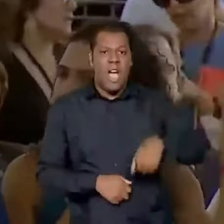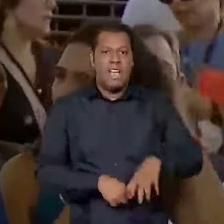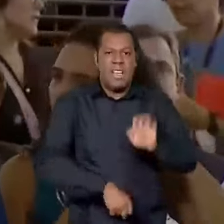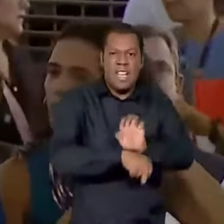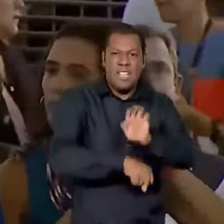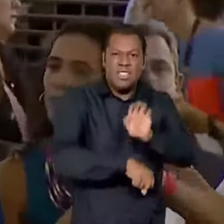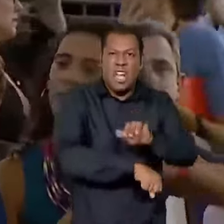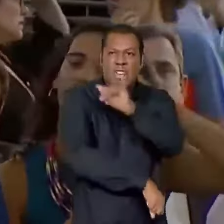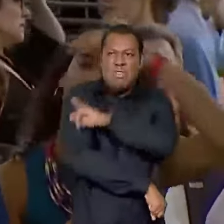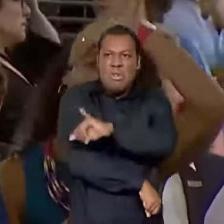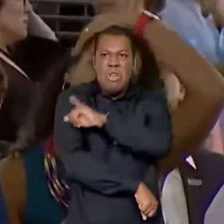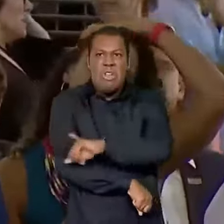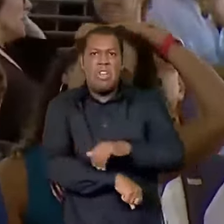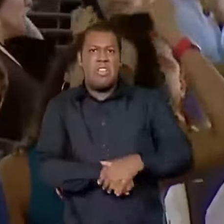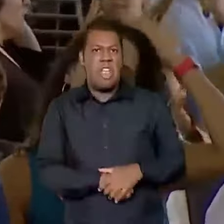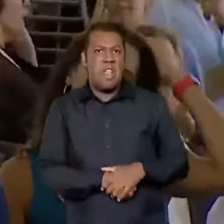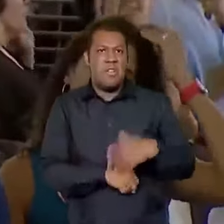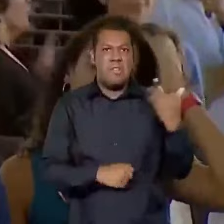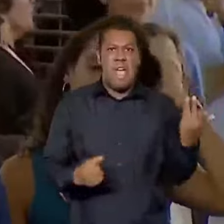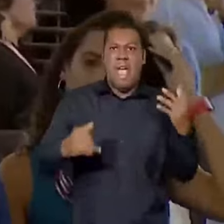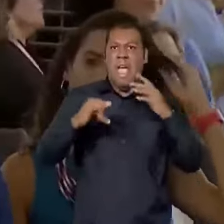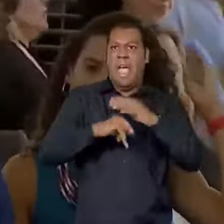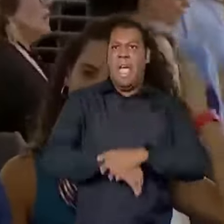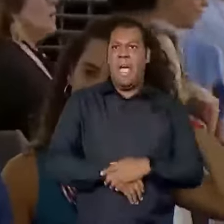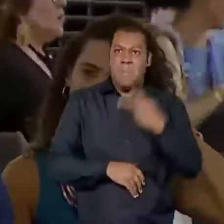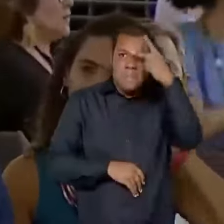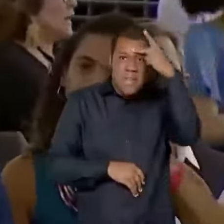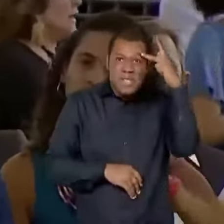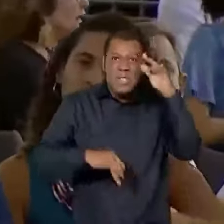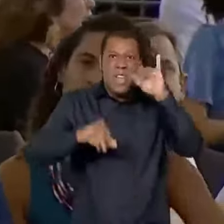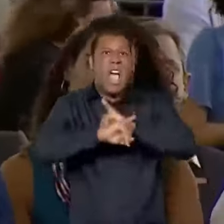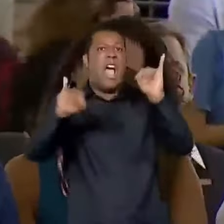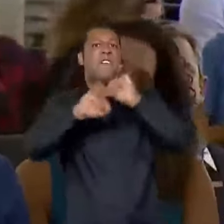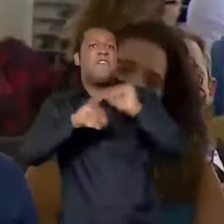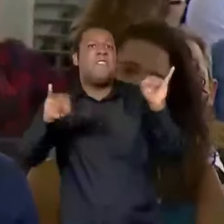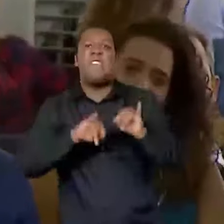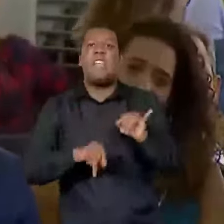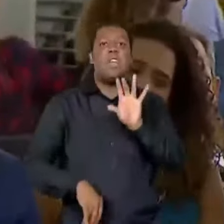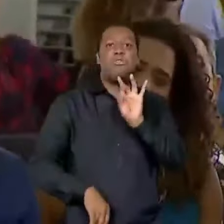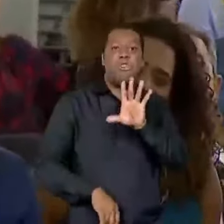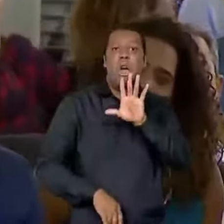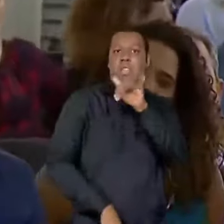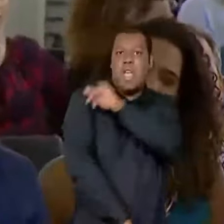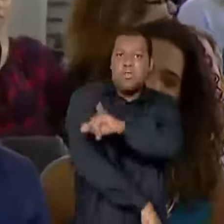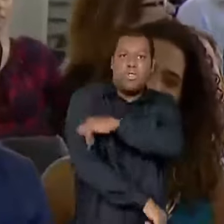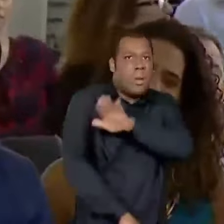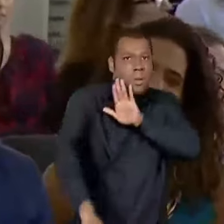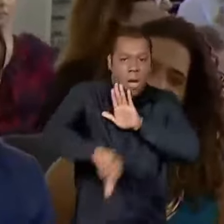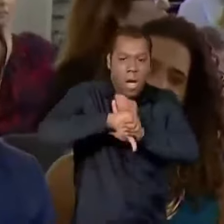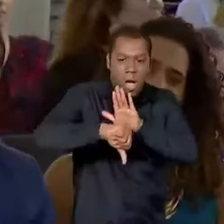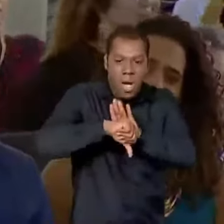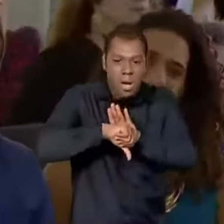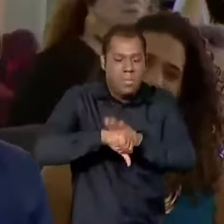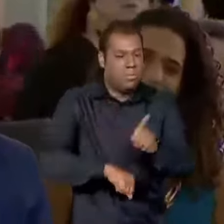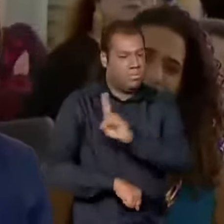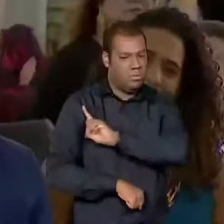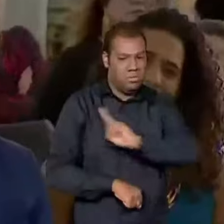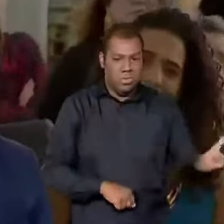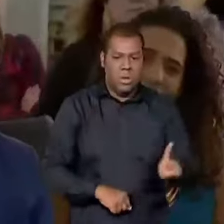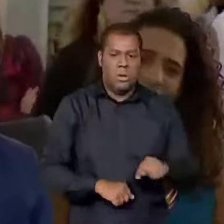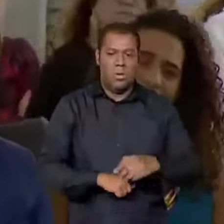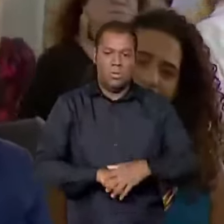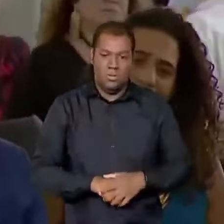sair nas páginas policiais, não nasceu para ser dominado pelo crime organizado, porque o crime organizado é